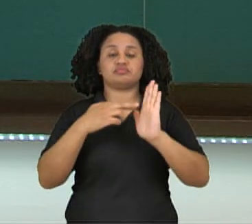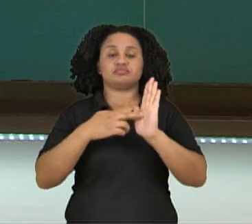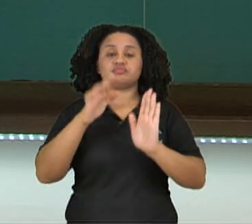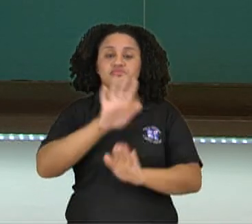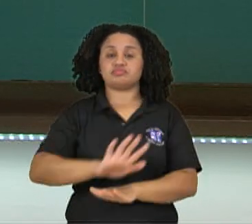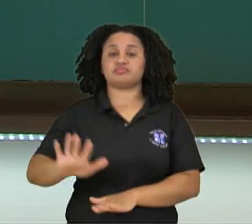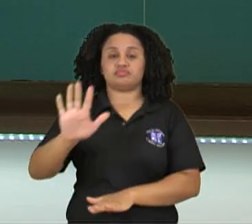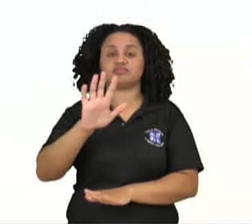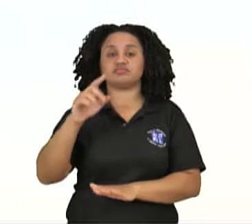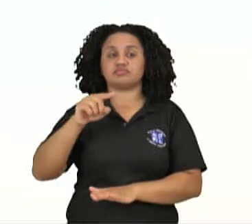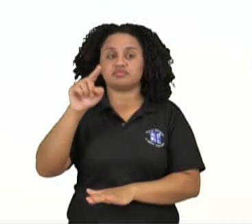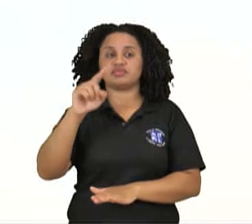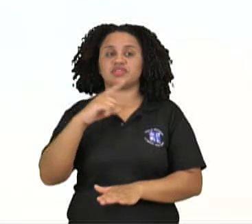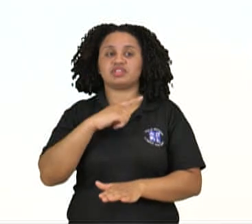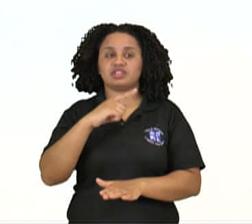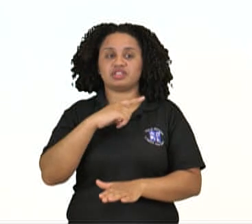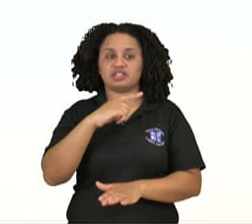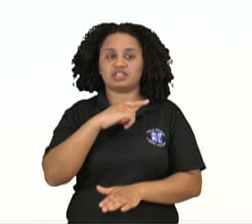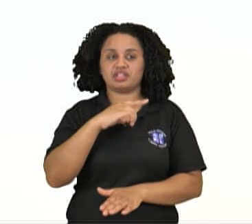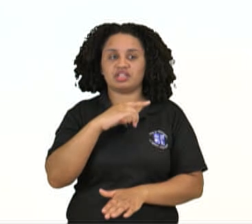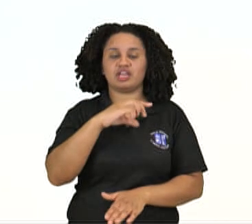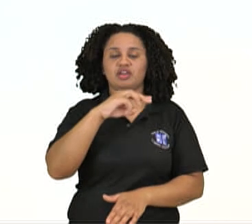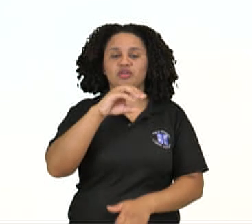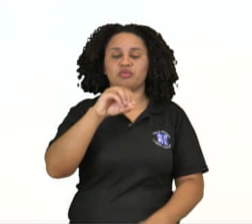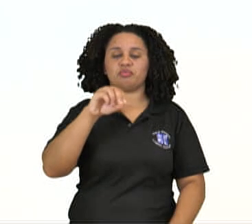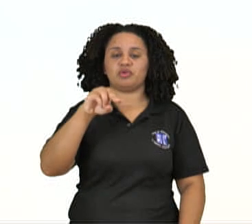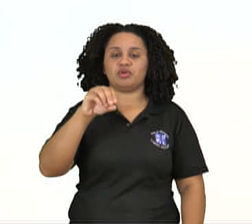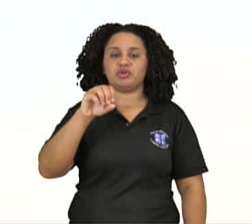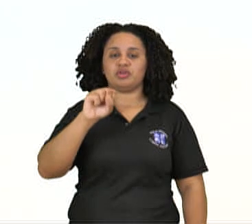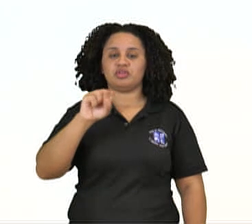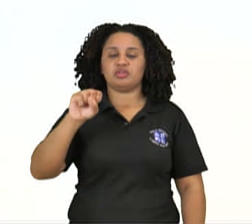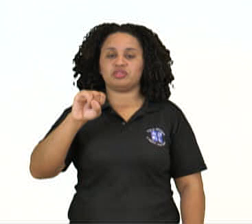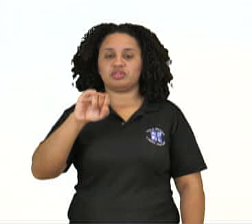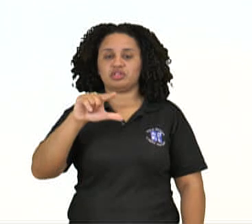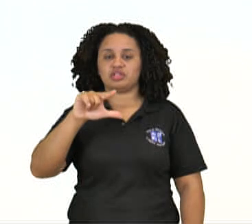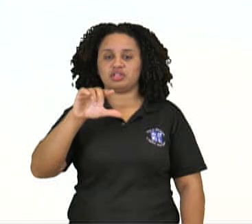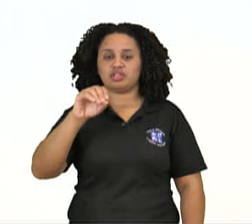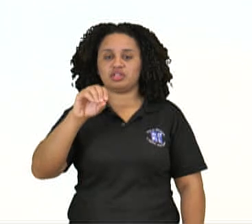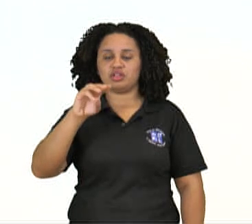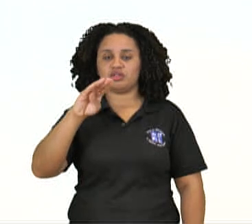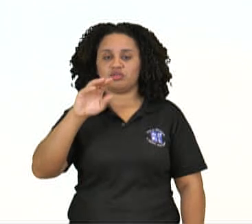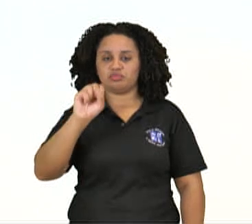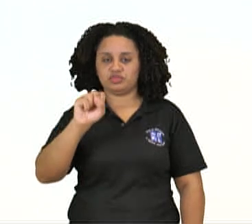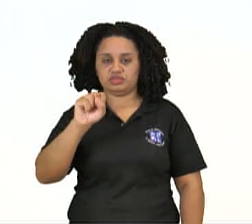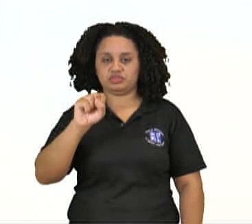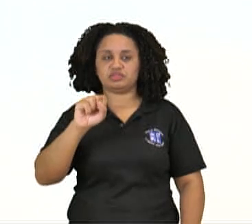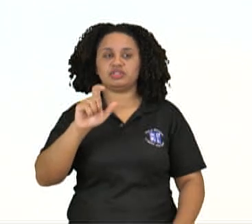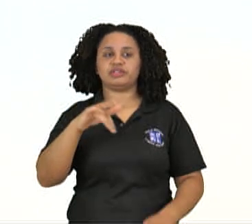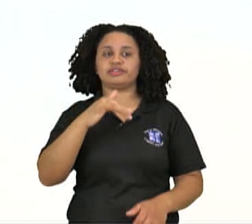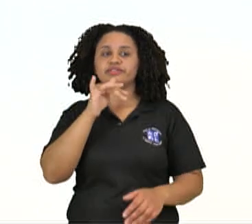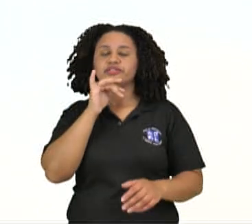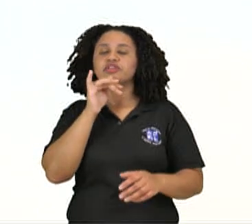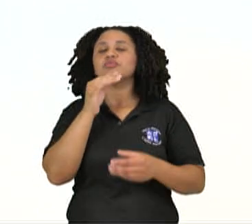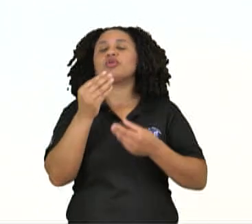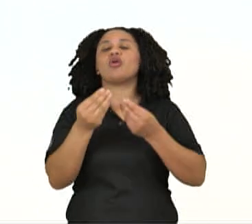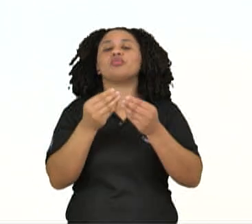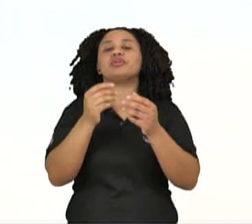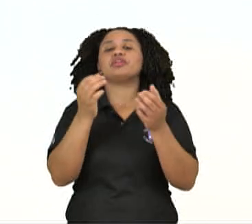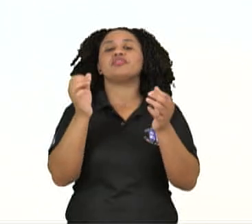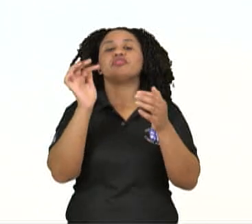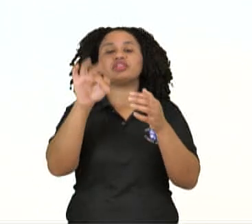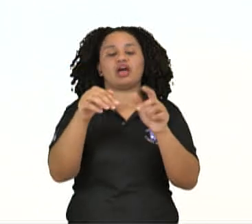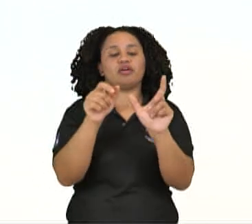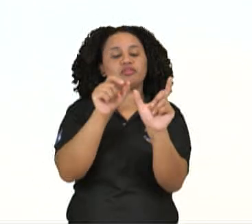os monossílabos tônicos. Acompanhem a leitura desse slide comigo. Acentuam-se graficamente os terminados em a